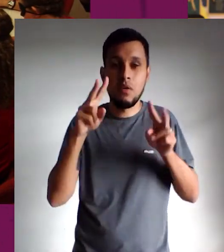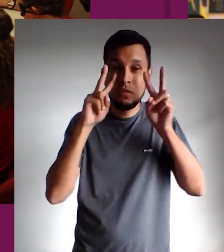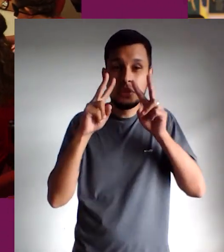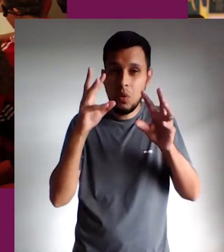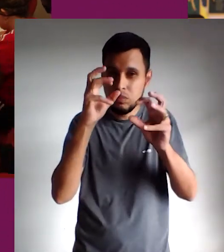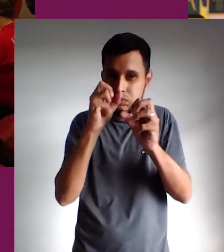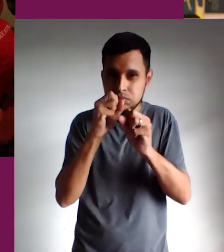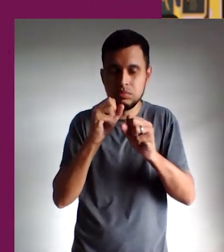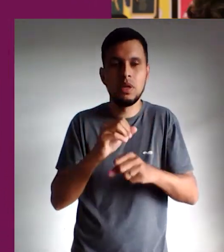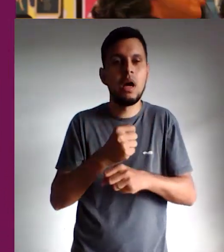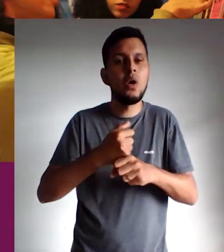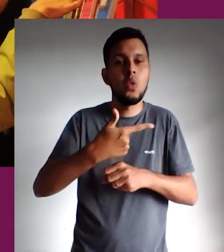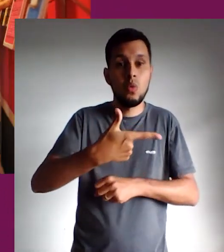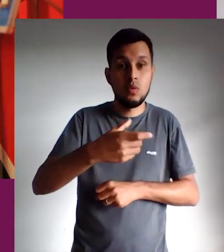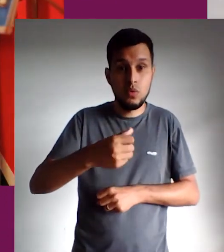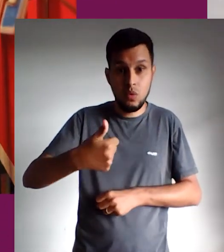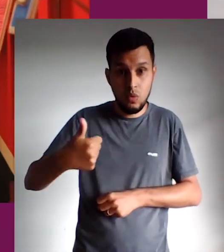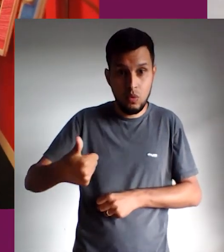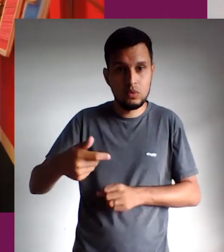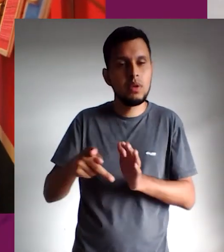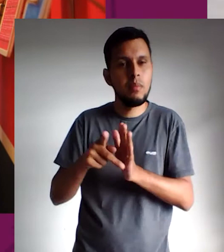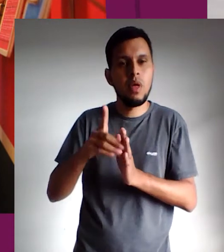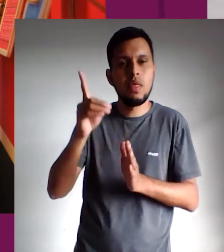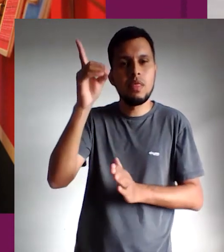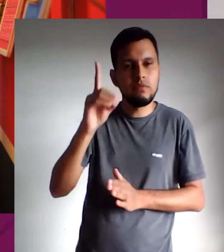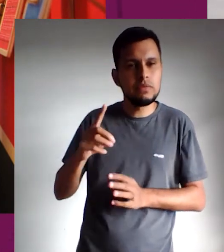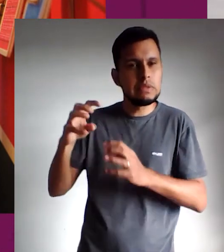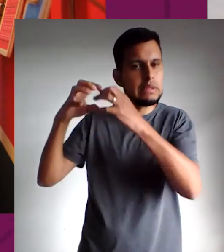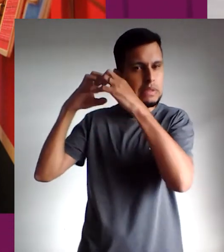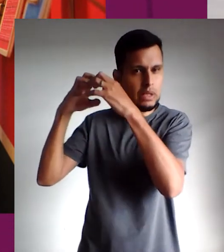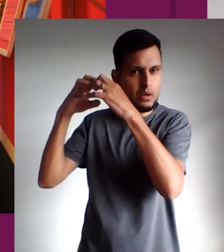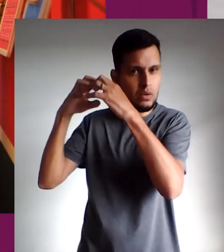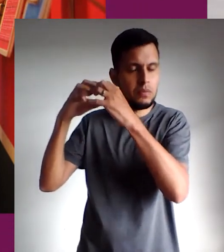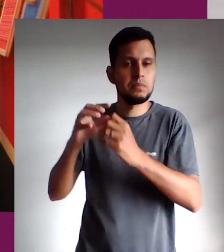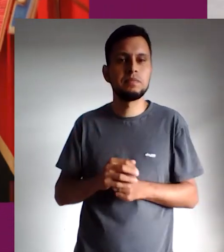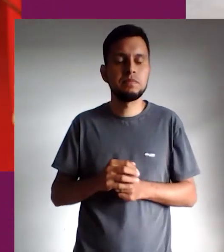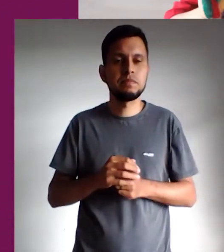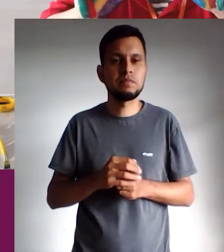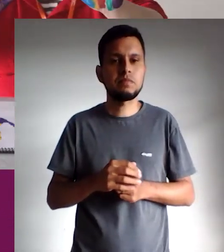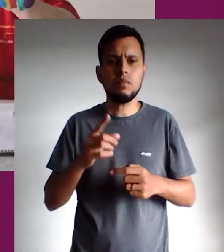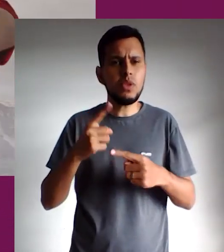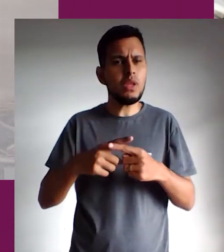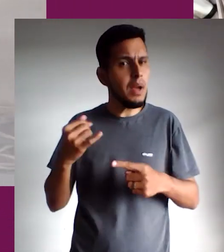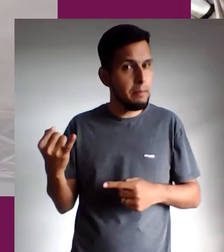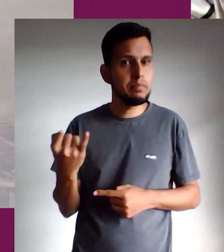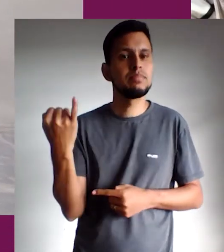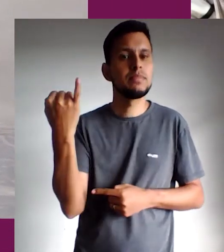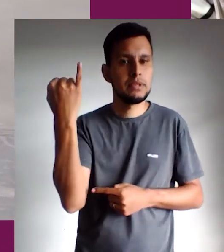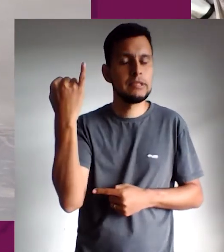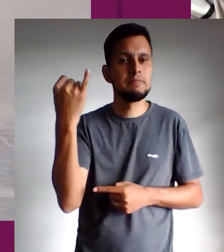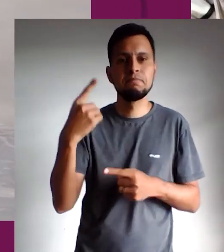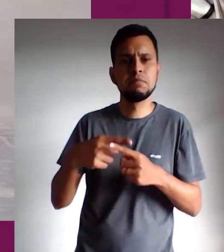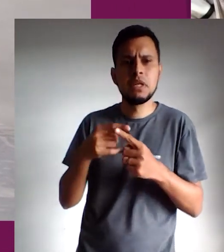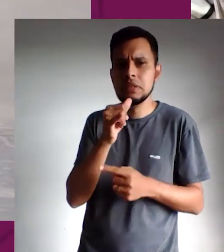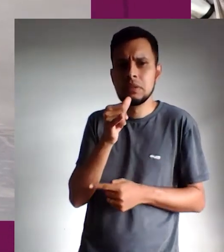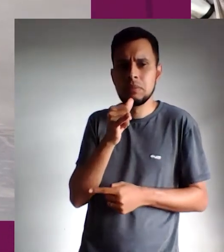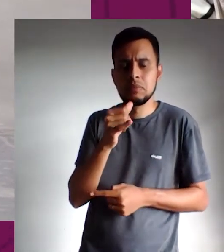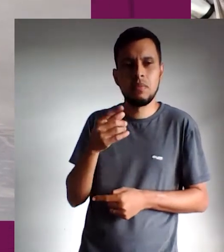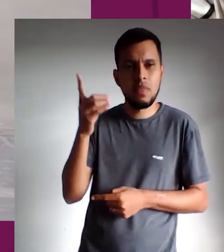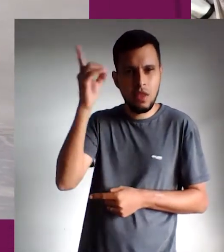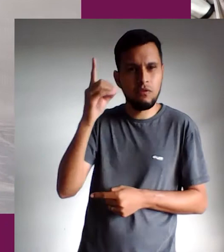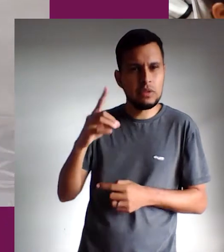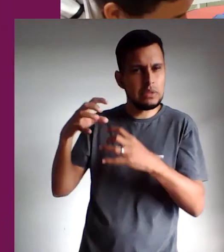depois, em 2011, a gente trabalhou com a deficiência intelectual, que é muito importante também, porque a deficiência intelectual,